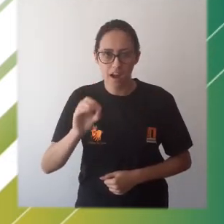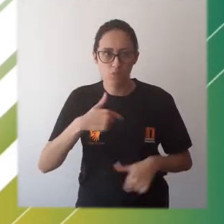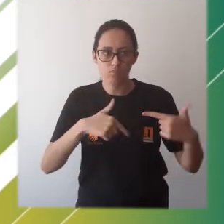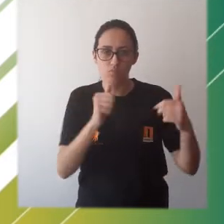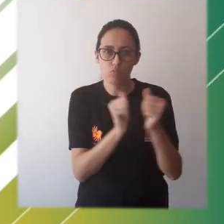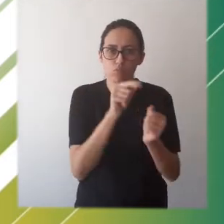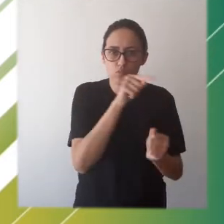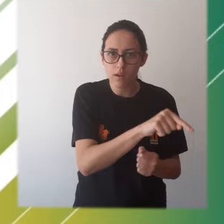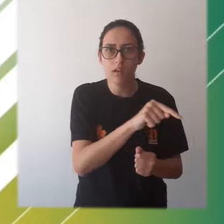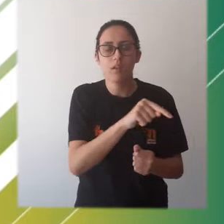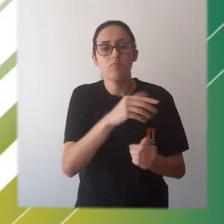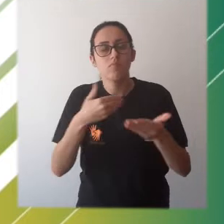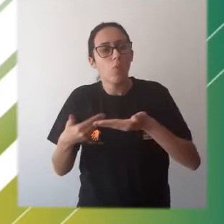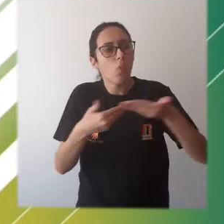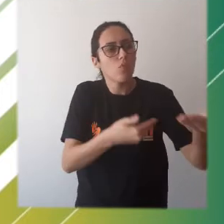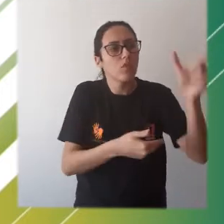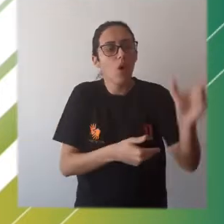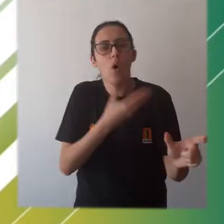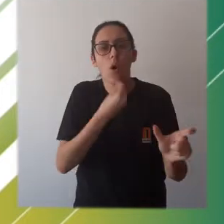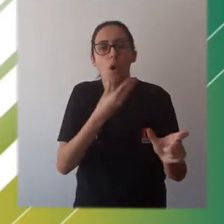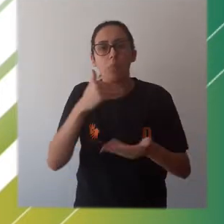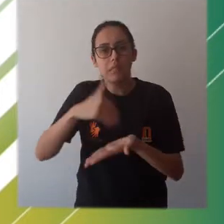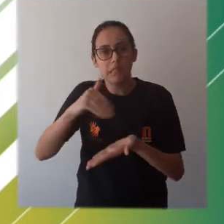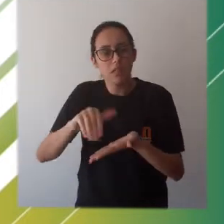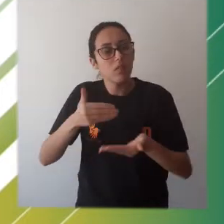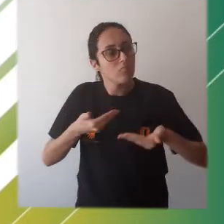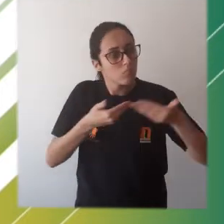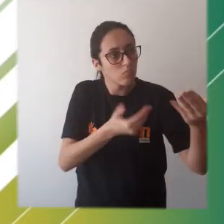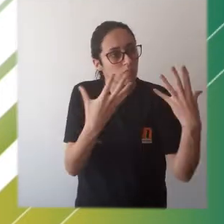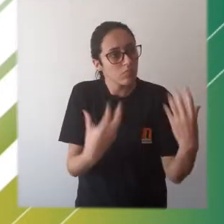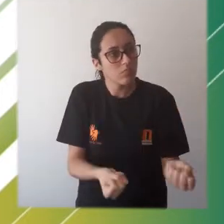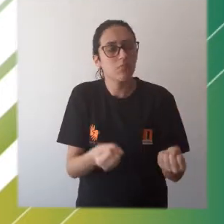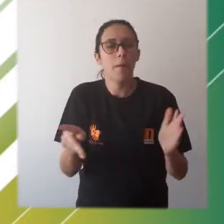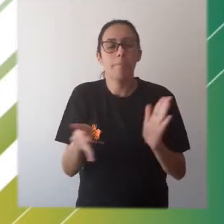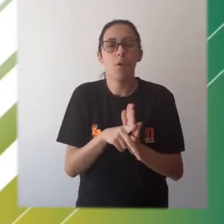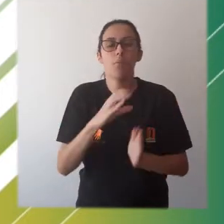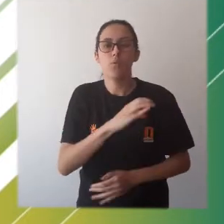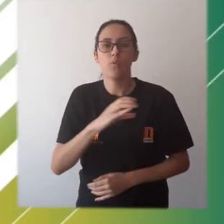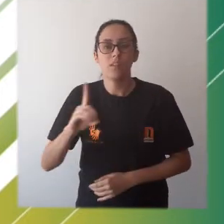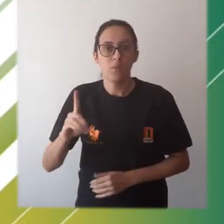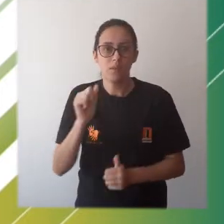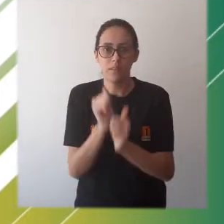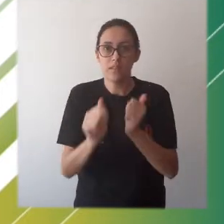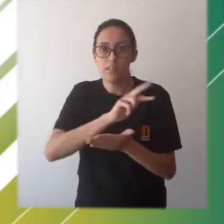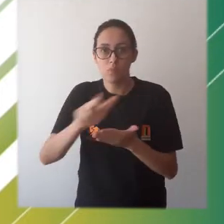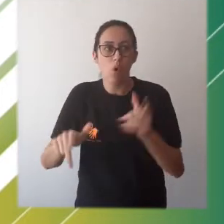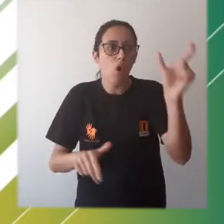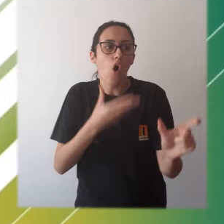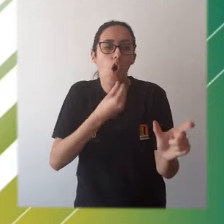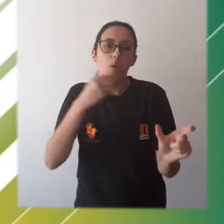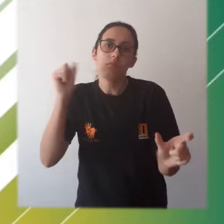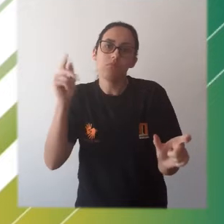setembro eu fui convidado pelo Douglas, então secretário, para assumir o papel de coordenador de esportes, né, no lugar do Betão, que